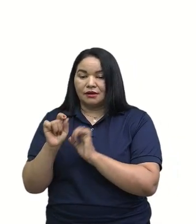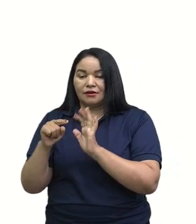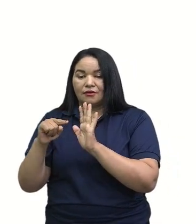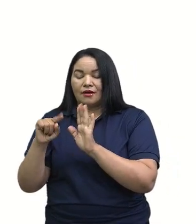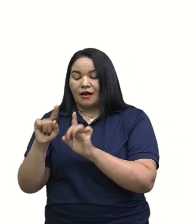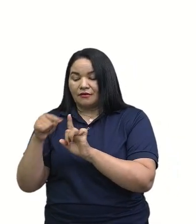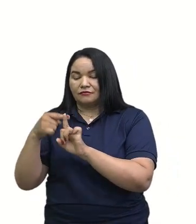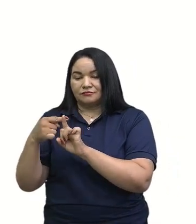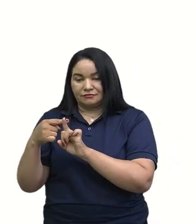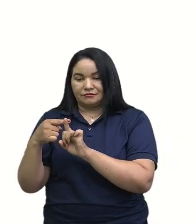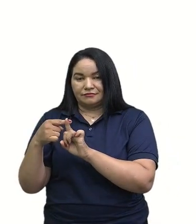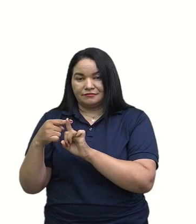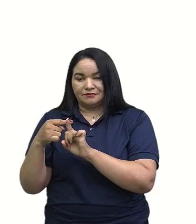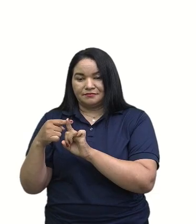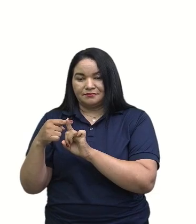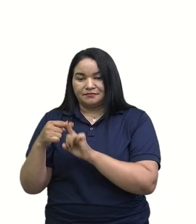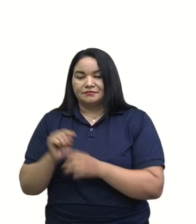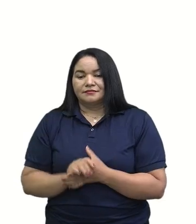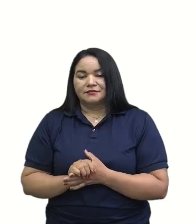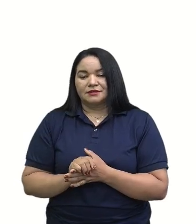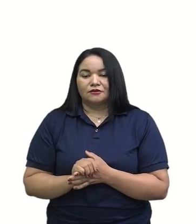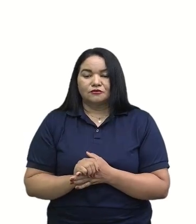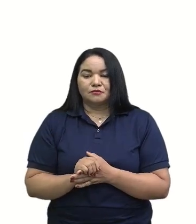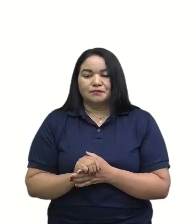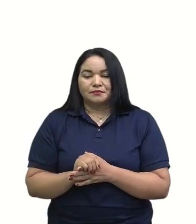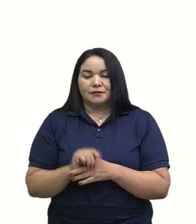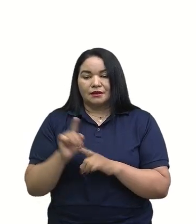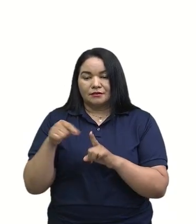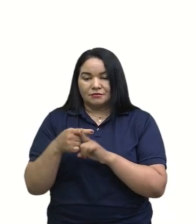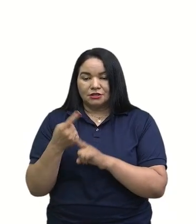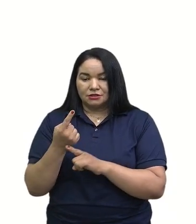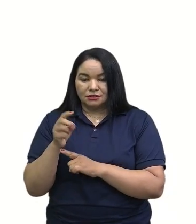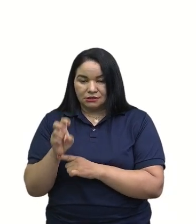mais 15, tá bom? Então vai ficar aqui o mais 15.